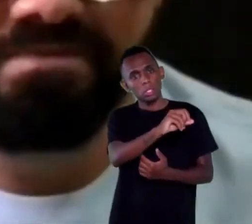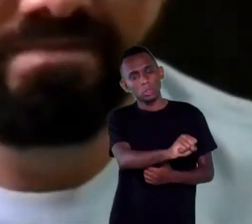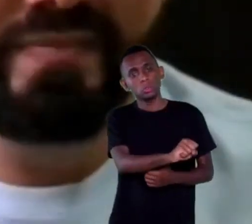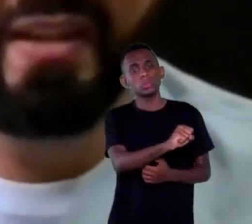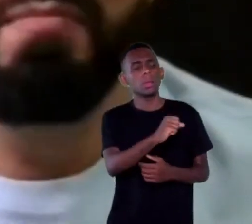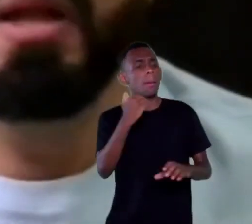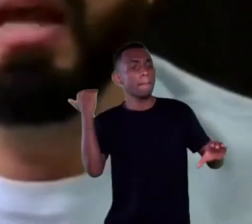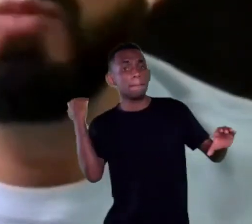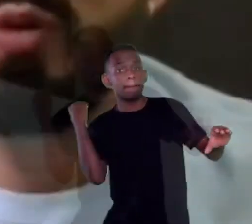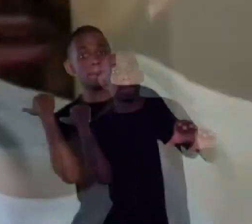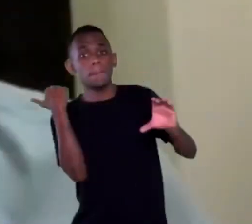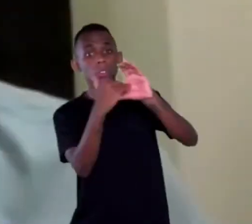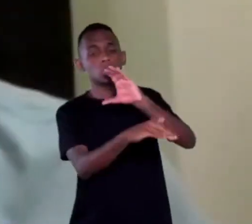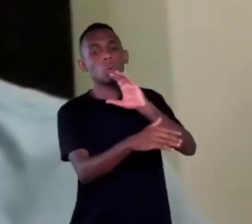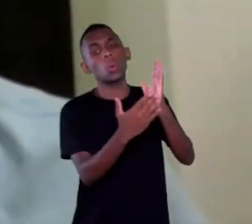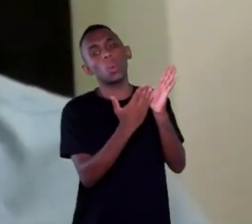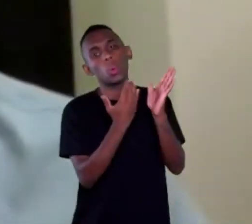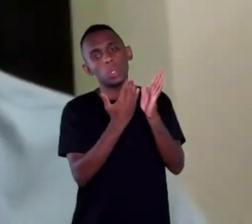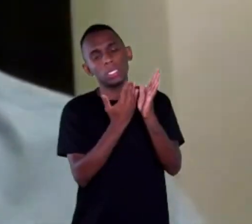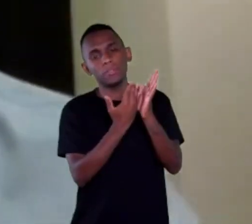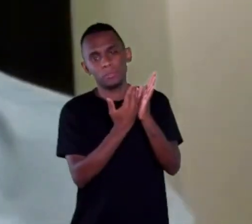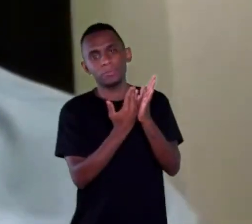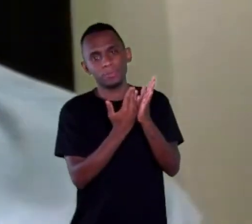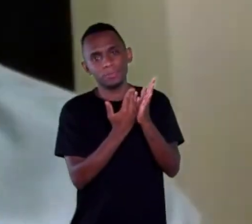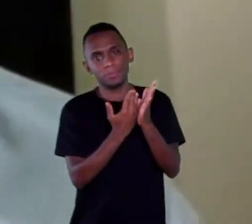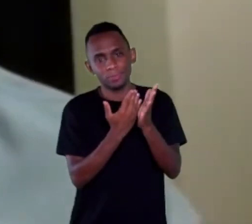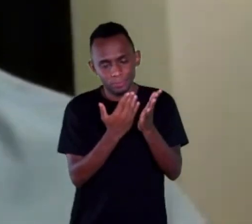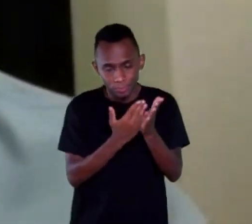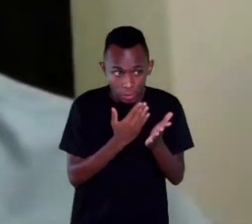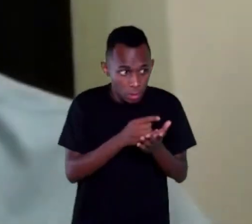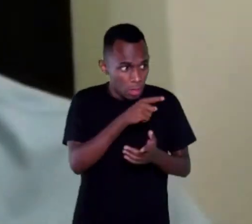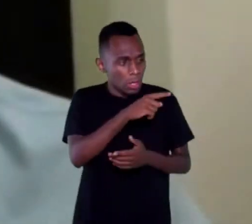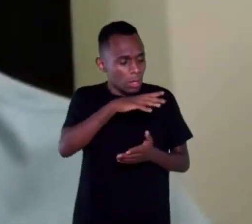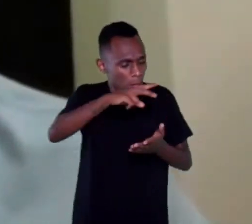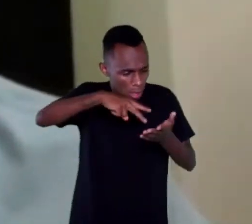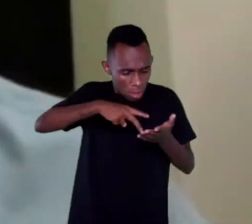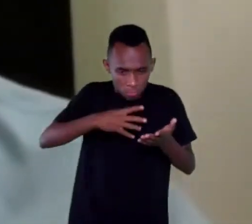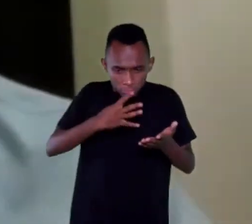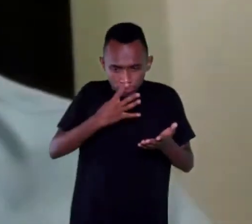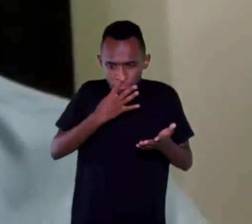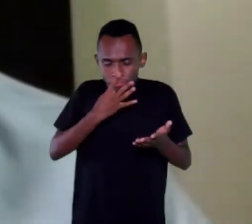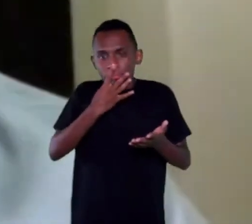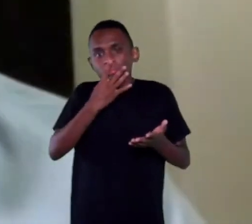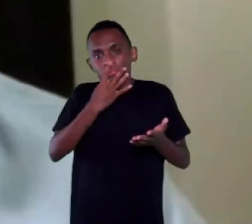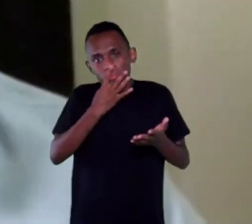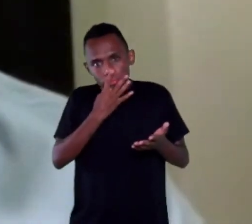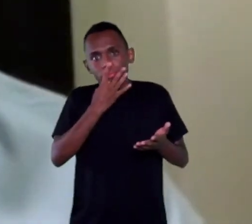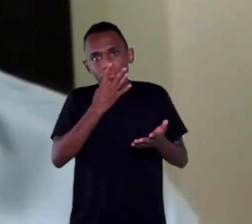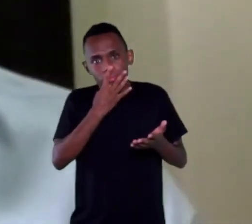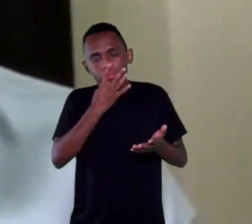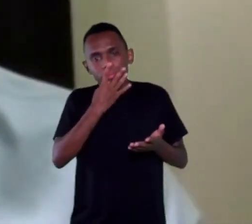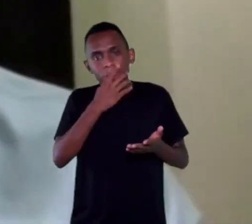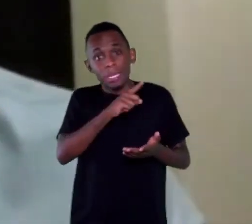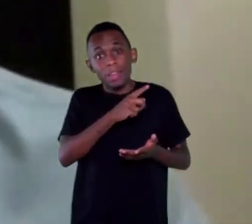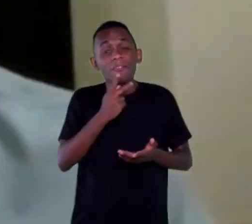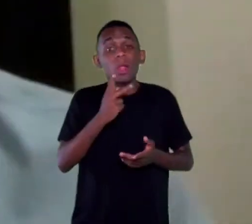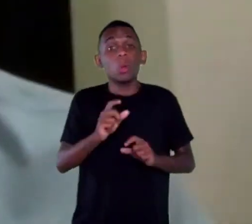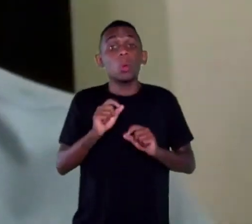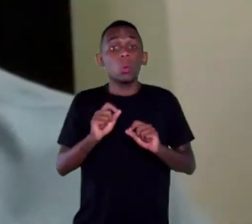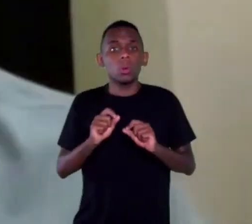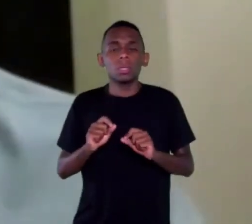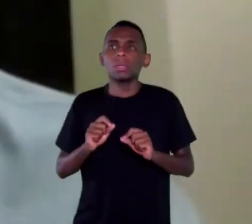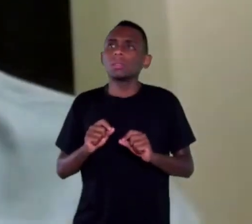Brau. Mandamos o livro para o Brau ficou encantado, falou que achava de